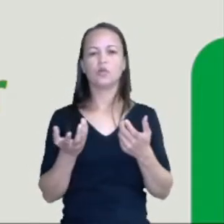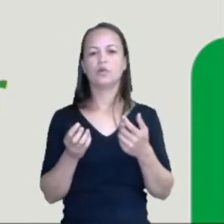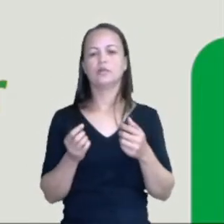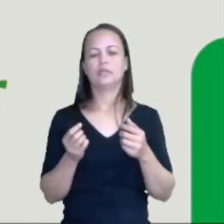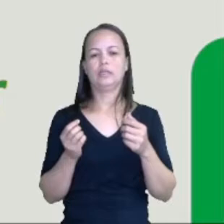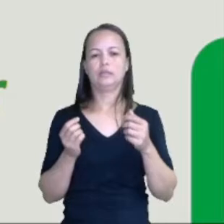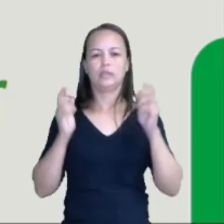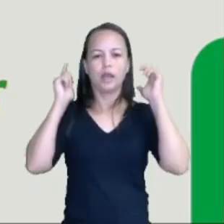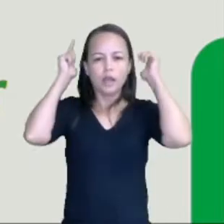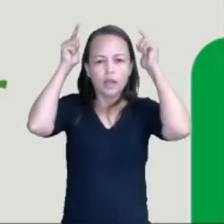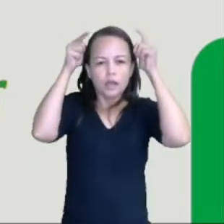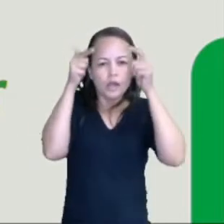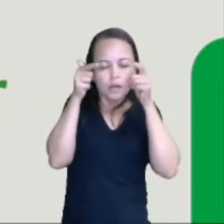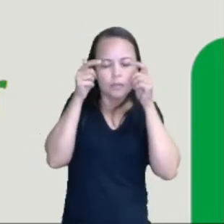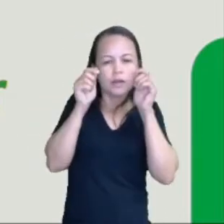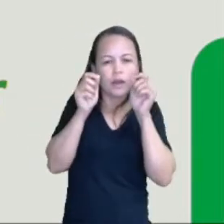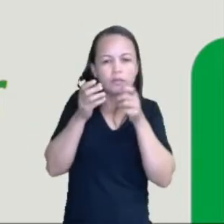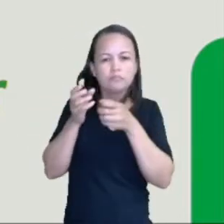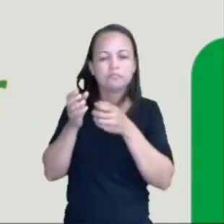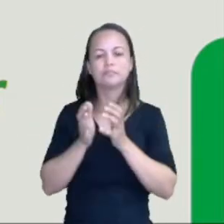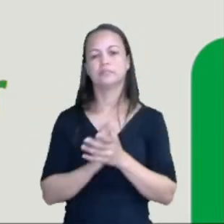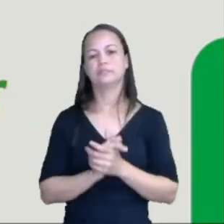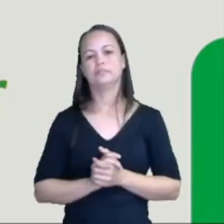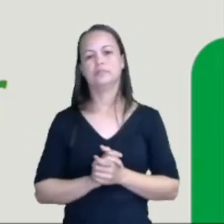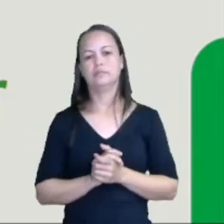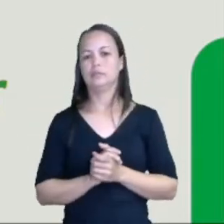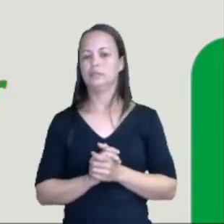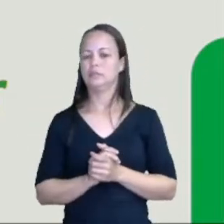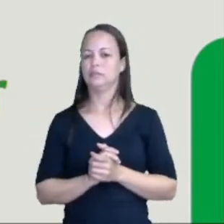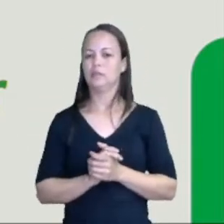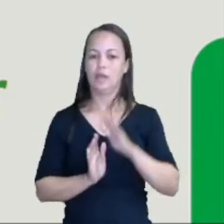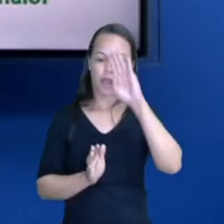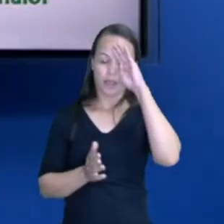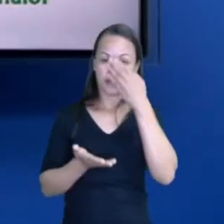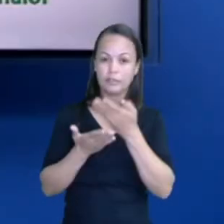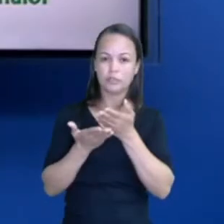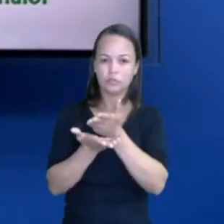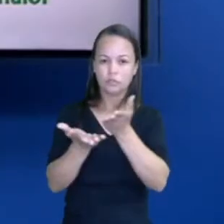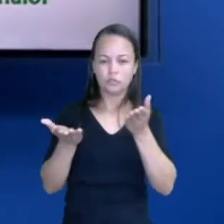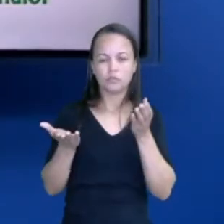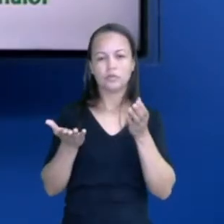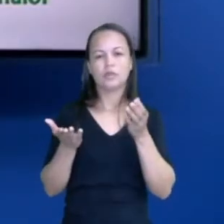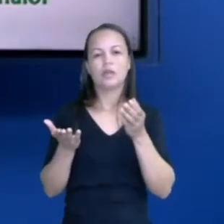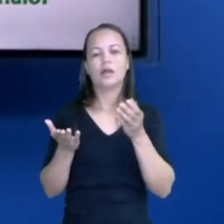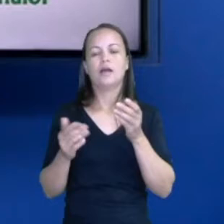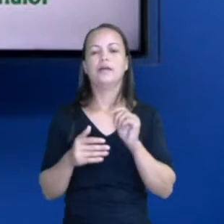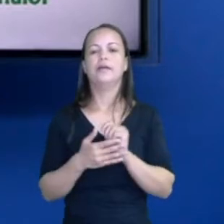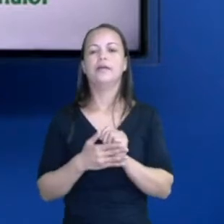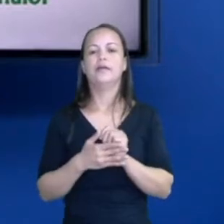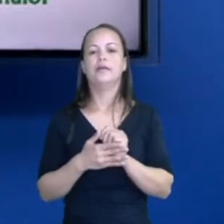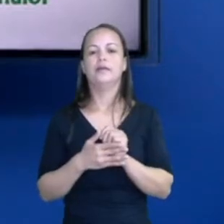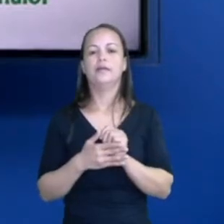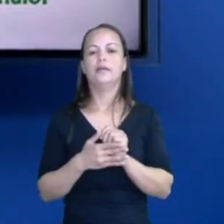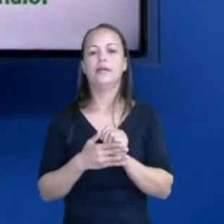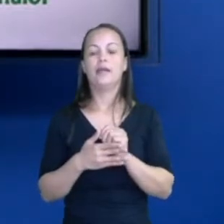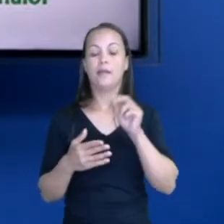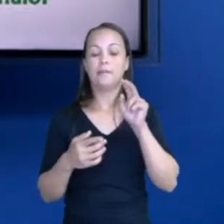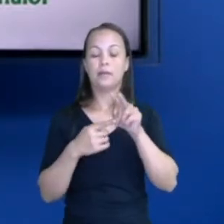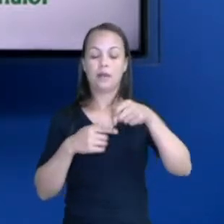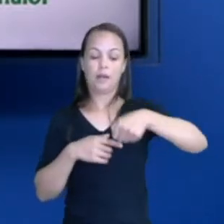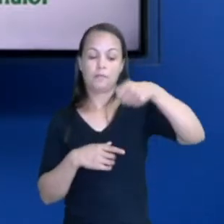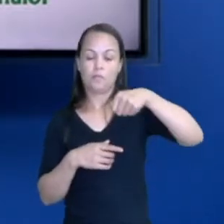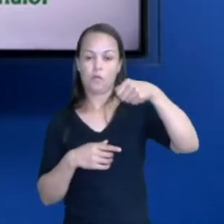com a bolsa de plástico ali protegendo. Eu acredito que todos vocês escolheriam que a bolsa plástica